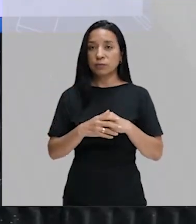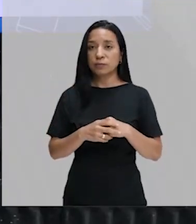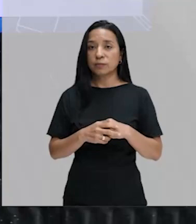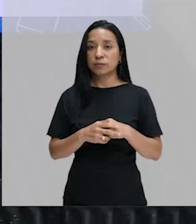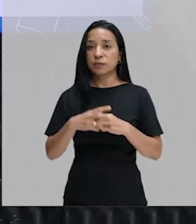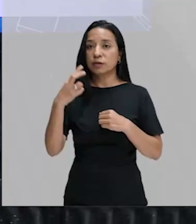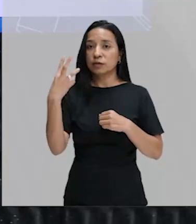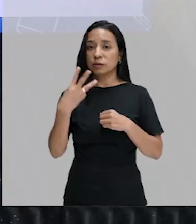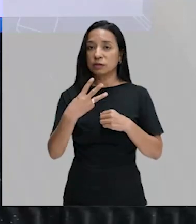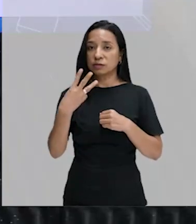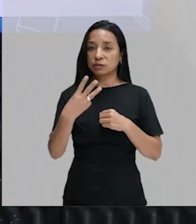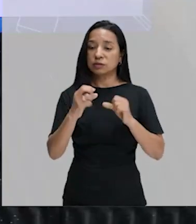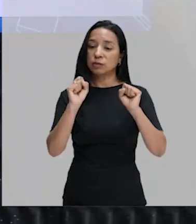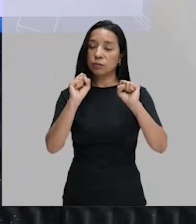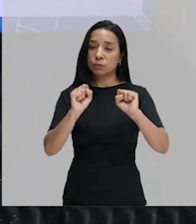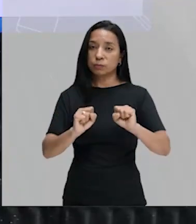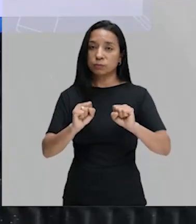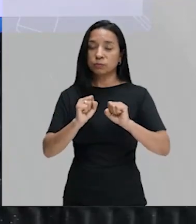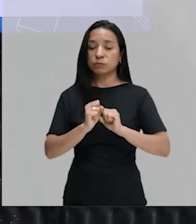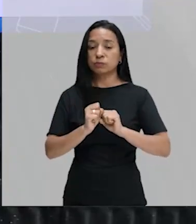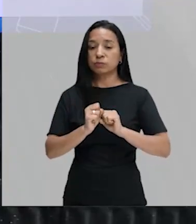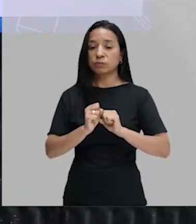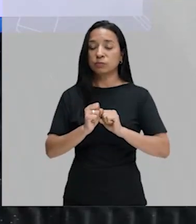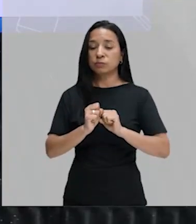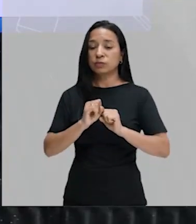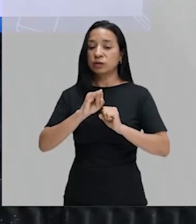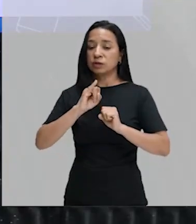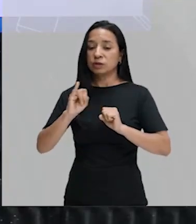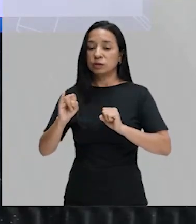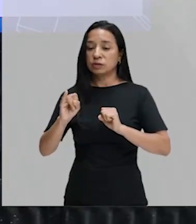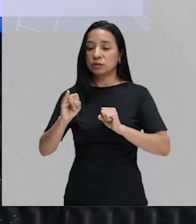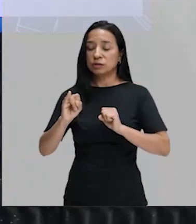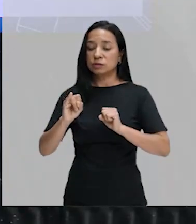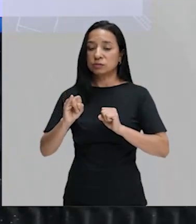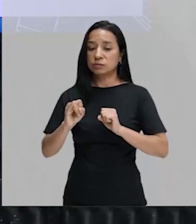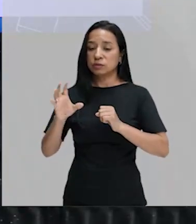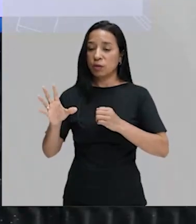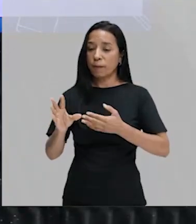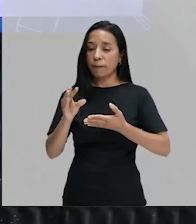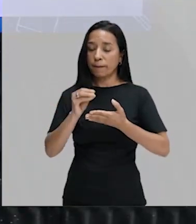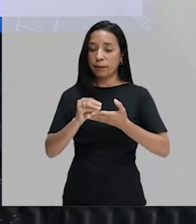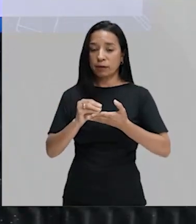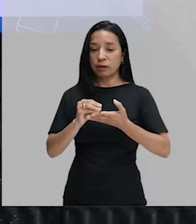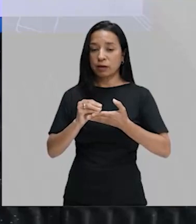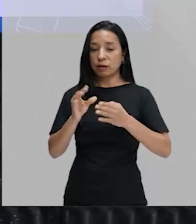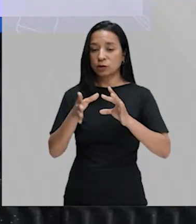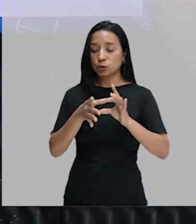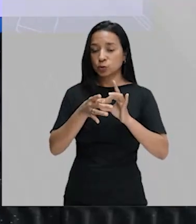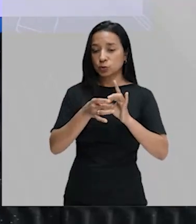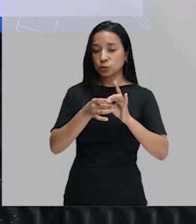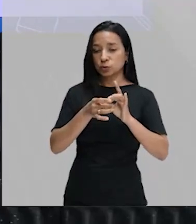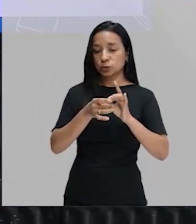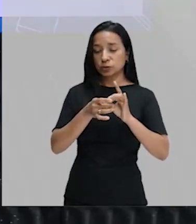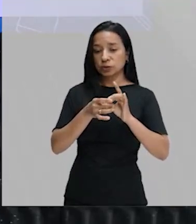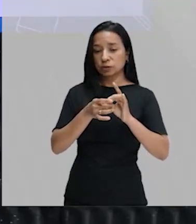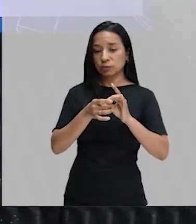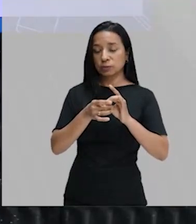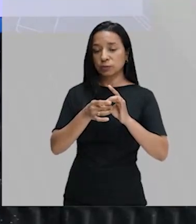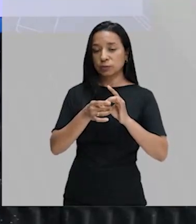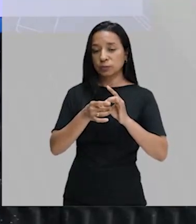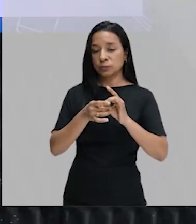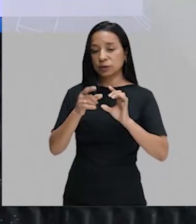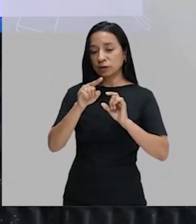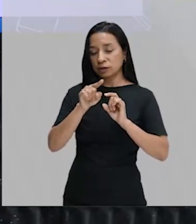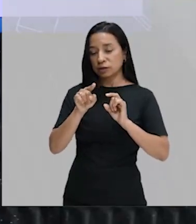A terceira possibilidade é se eu pegar agora esse segundo alelo, ZA, e juntar com o ZV. Então, vai